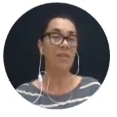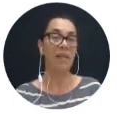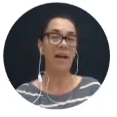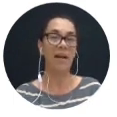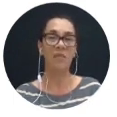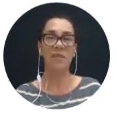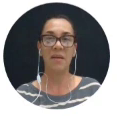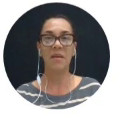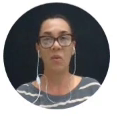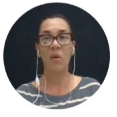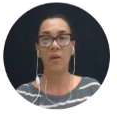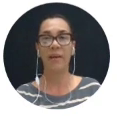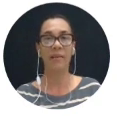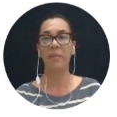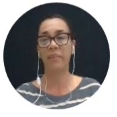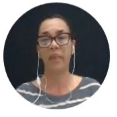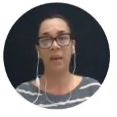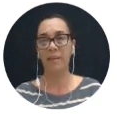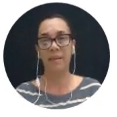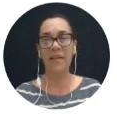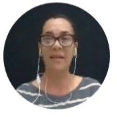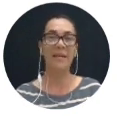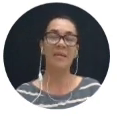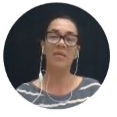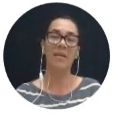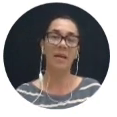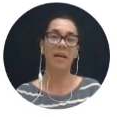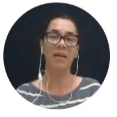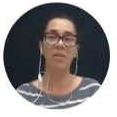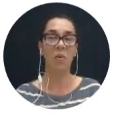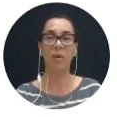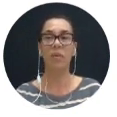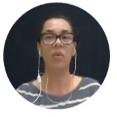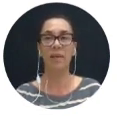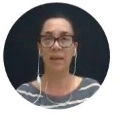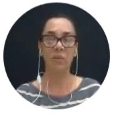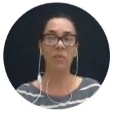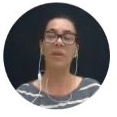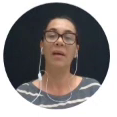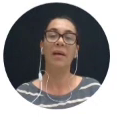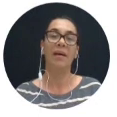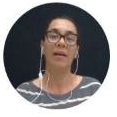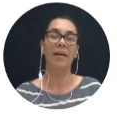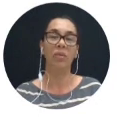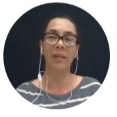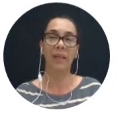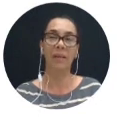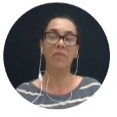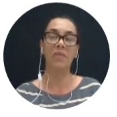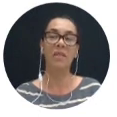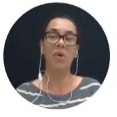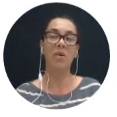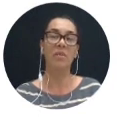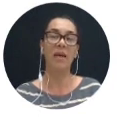essa possibilidade de vocês na escola, entre as parcerias que vocês têm aí na escola, com o coordenador, né, e toda a